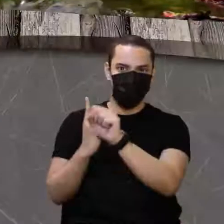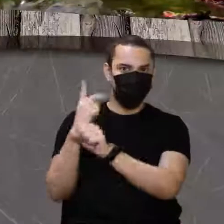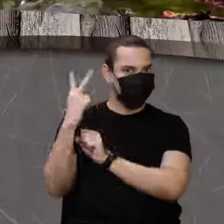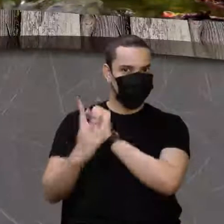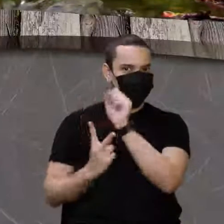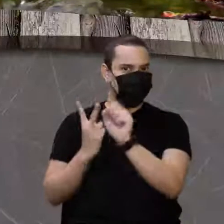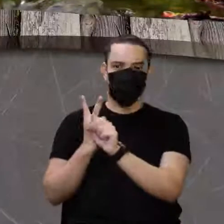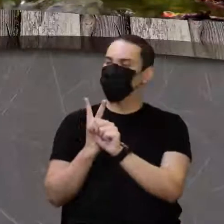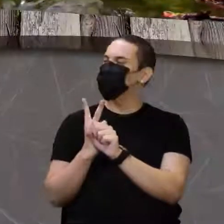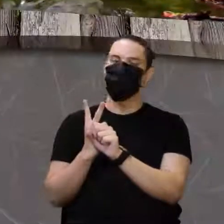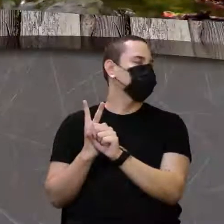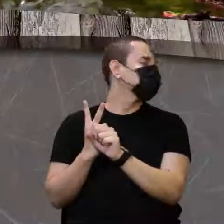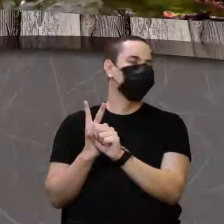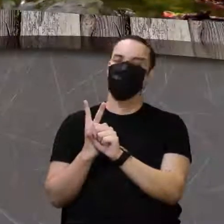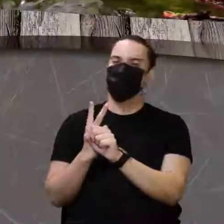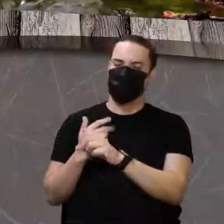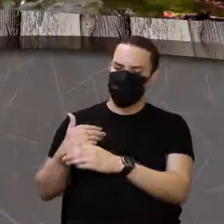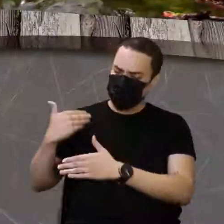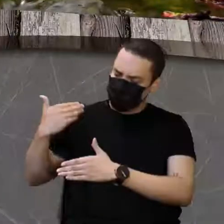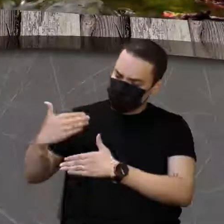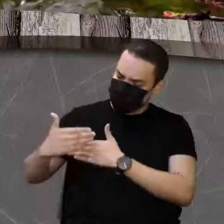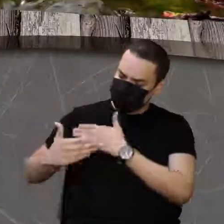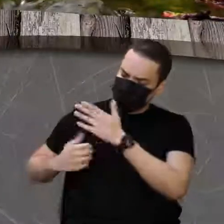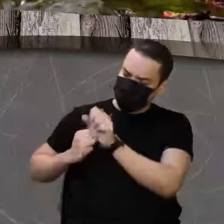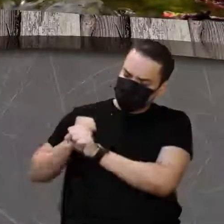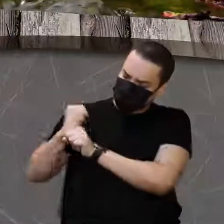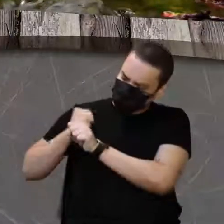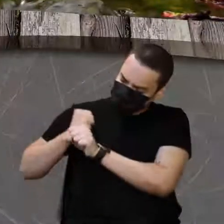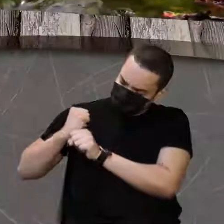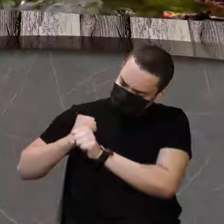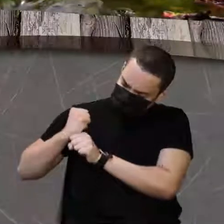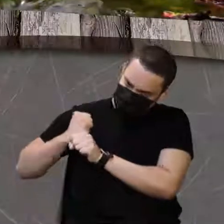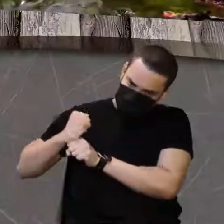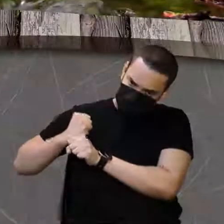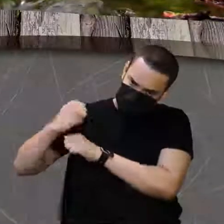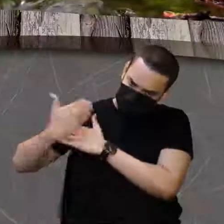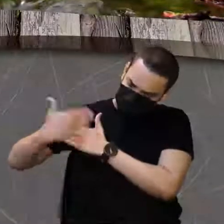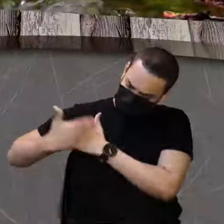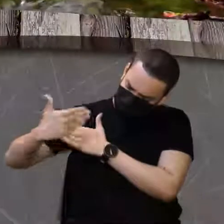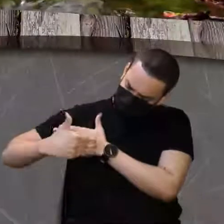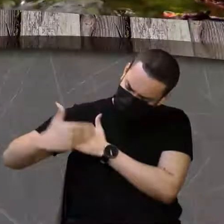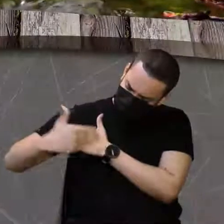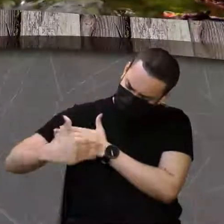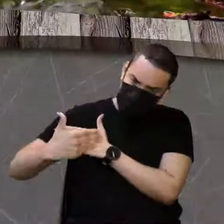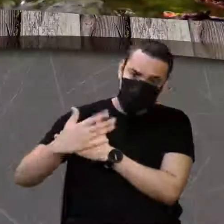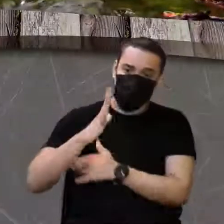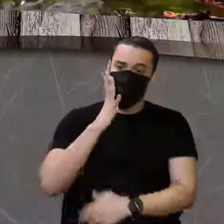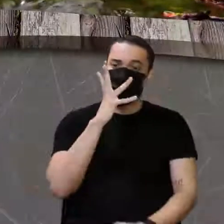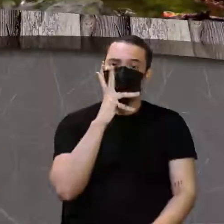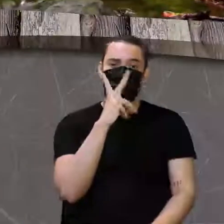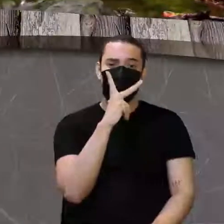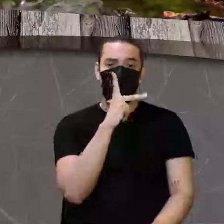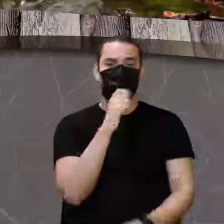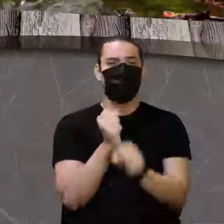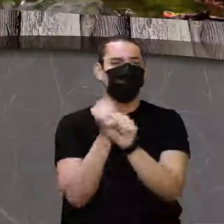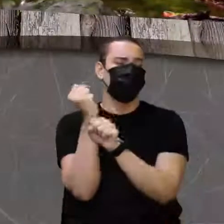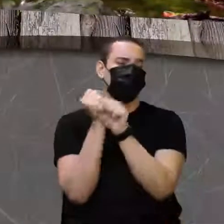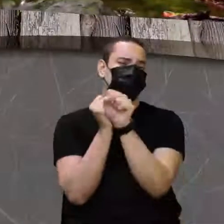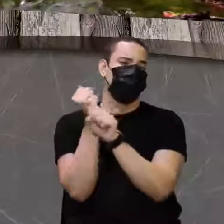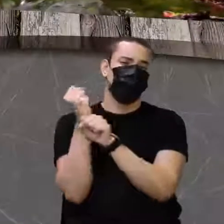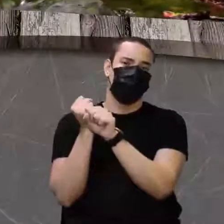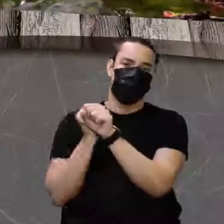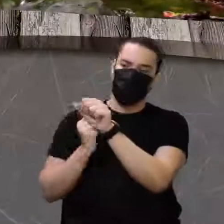não vai acontecer da noite para o dia, ou não vai acontecer depois de meses, vai demorar